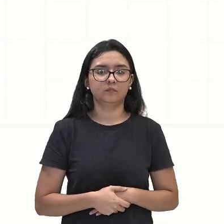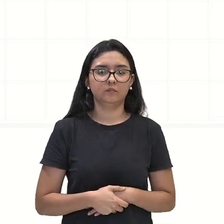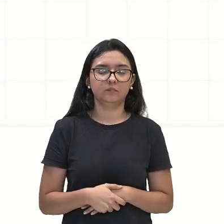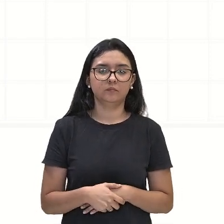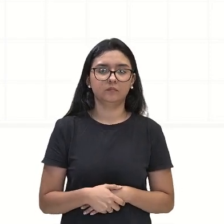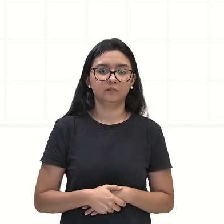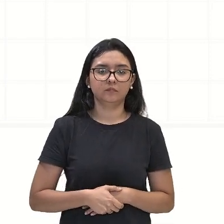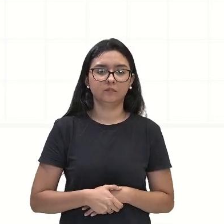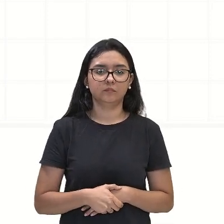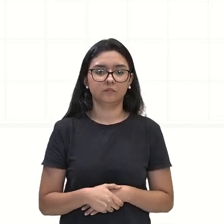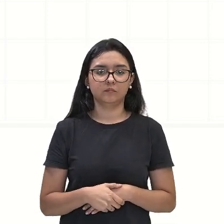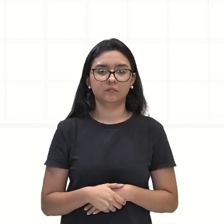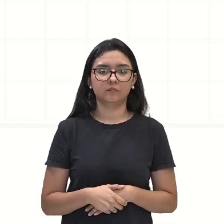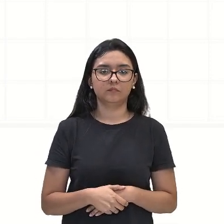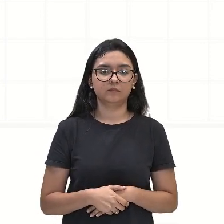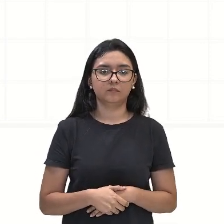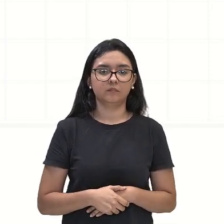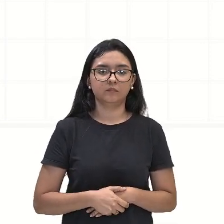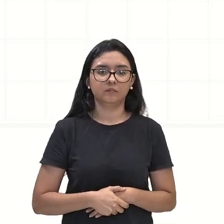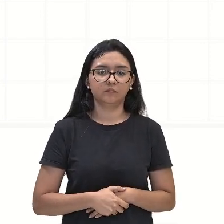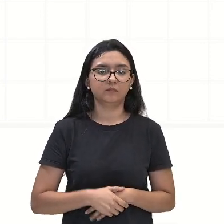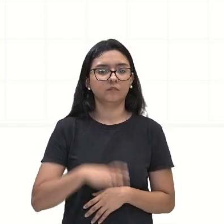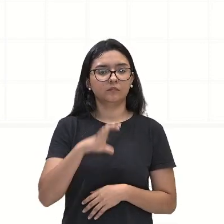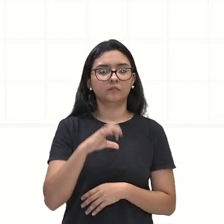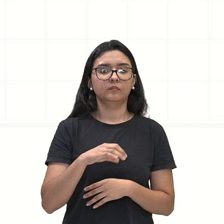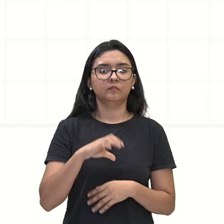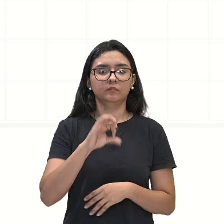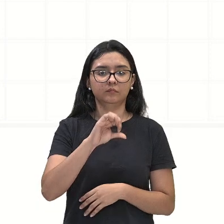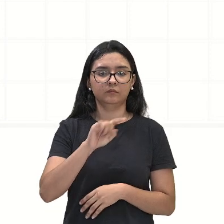periódica, correto? Vai ficar